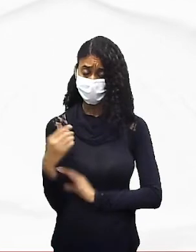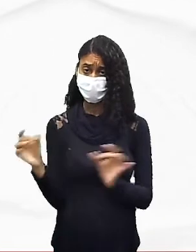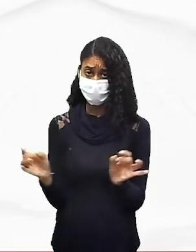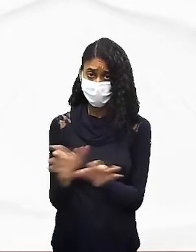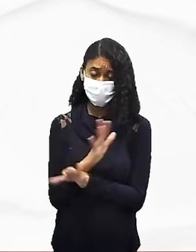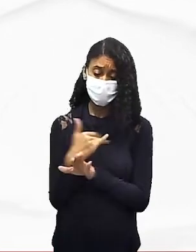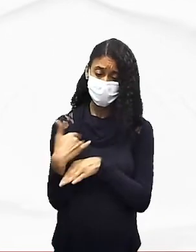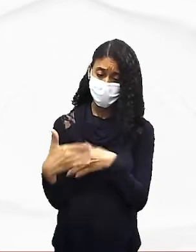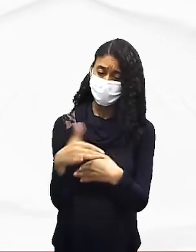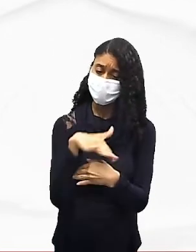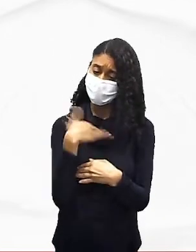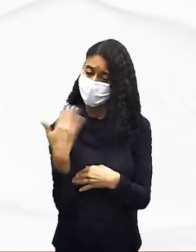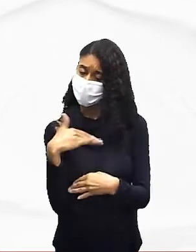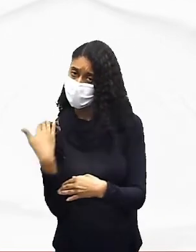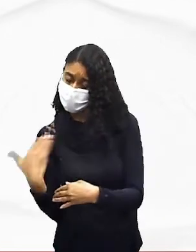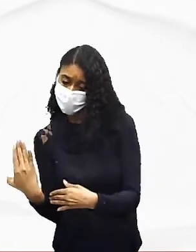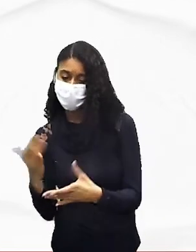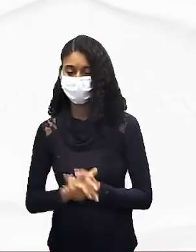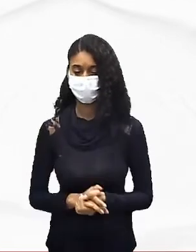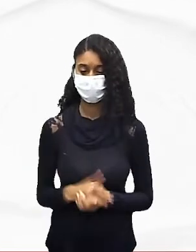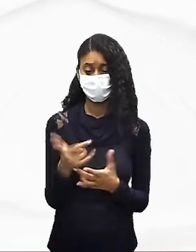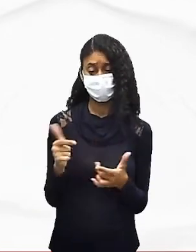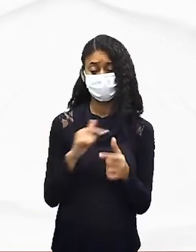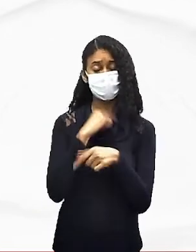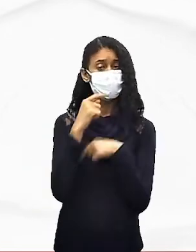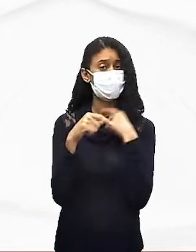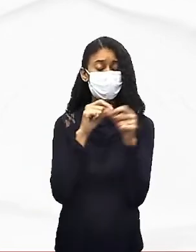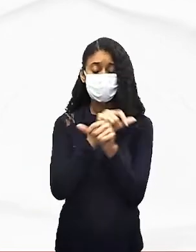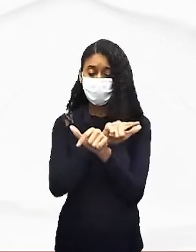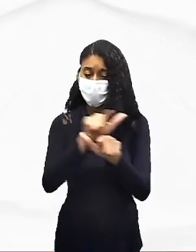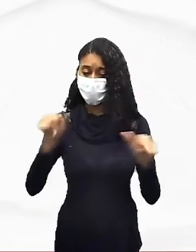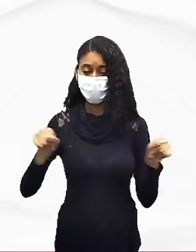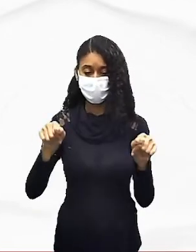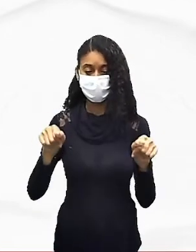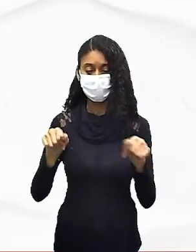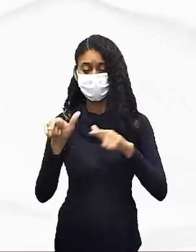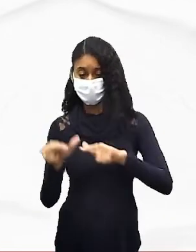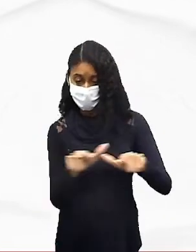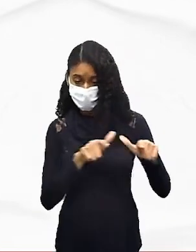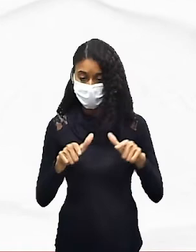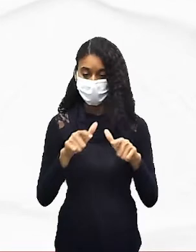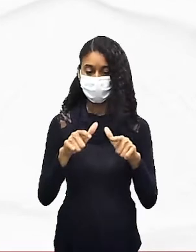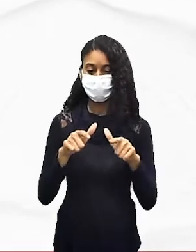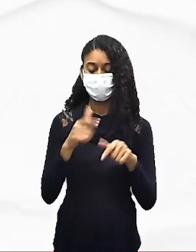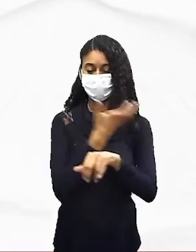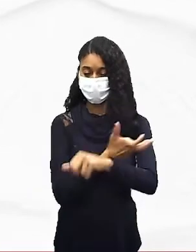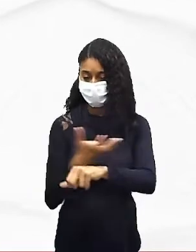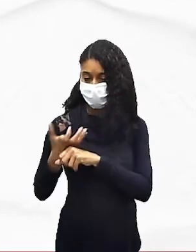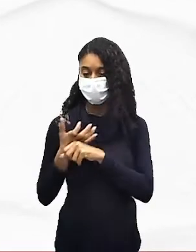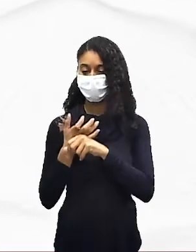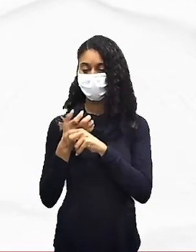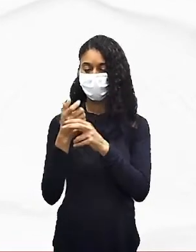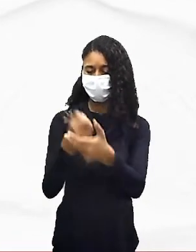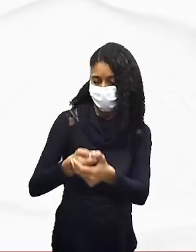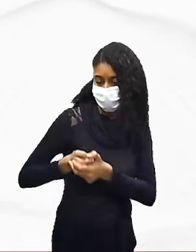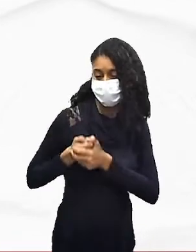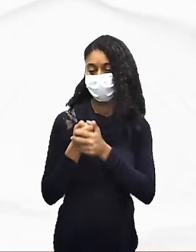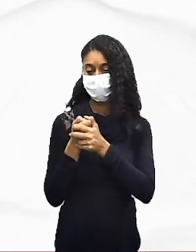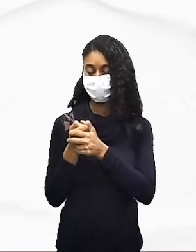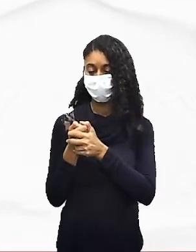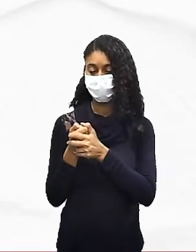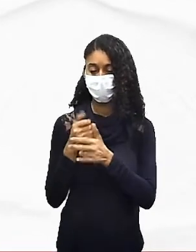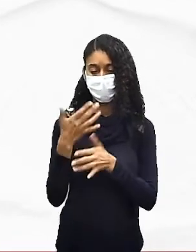lá. Aqueles lugares, aqueles campos, furos, puxadouros, arrastadouros, meios